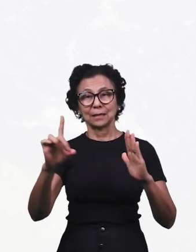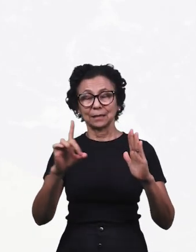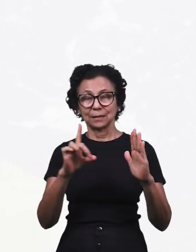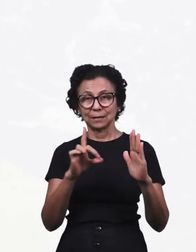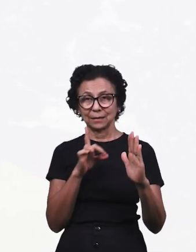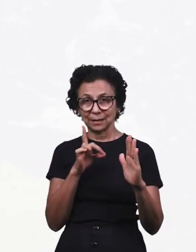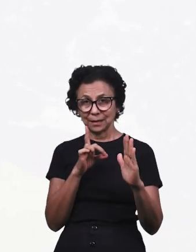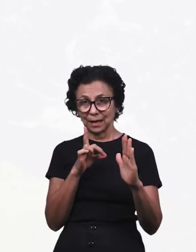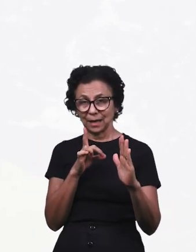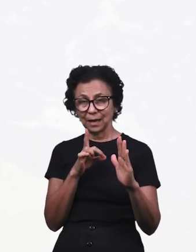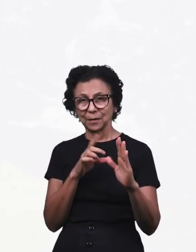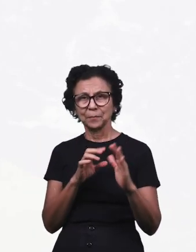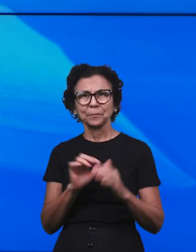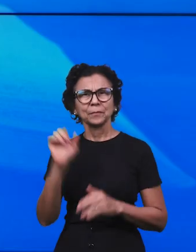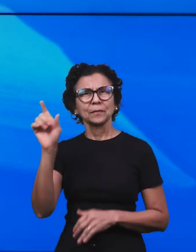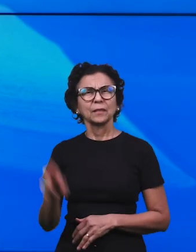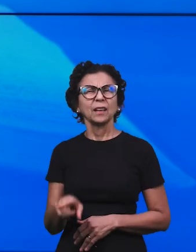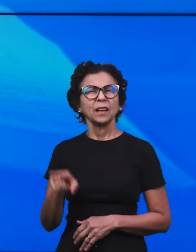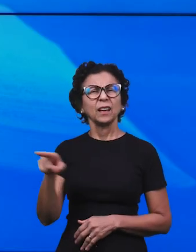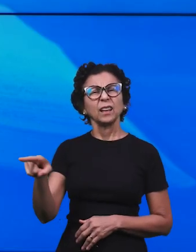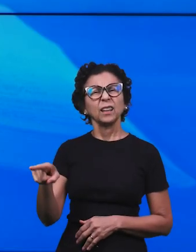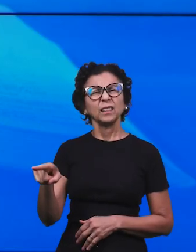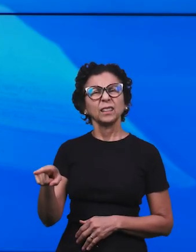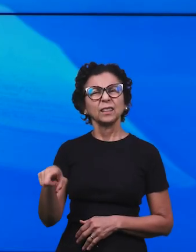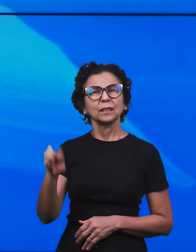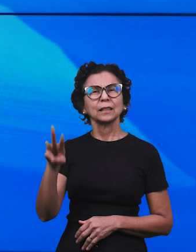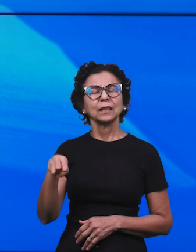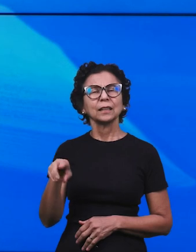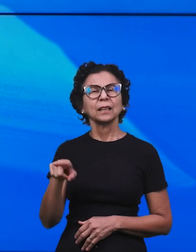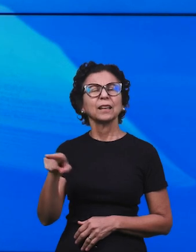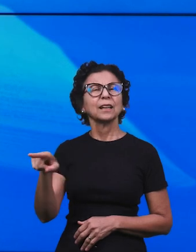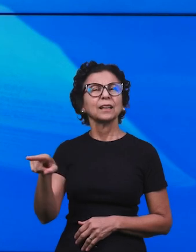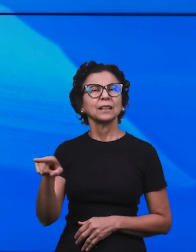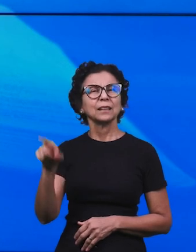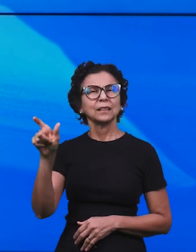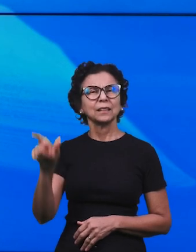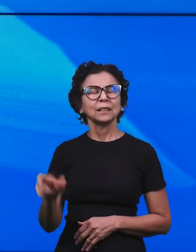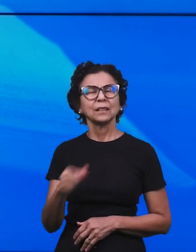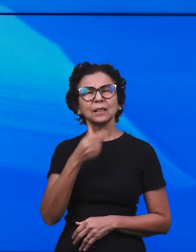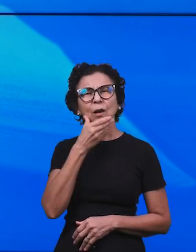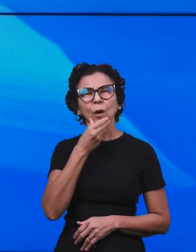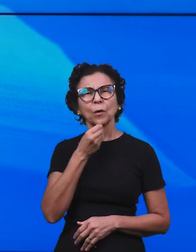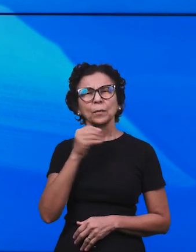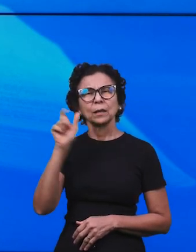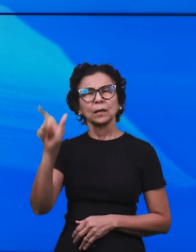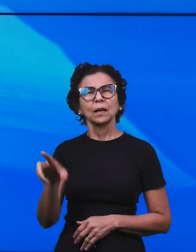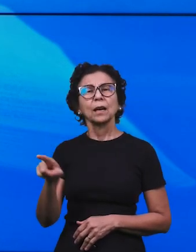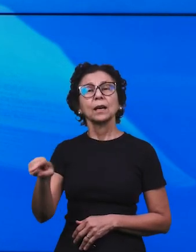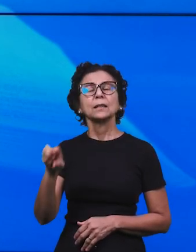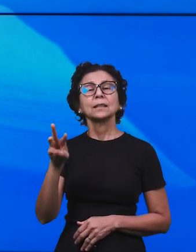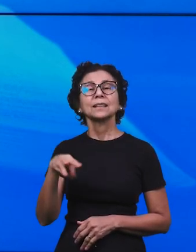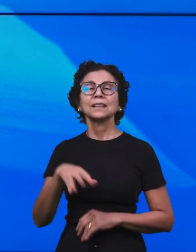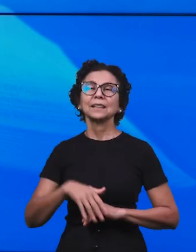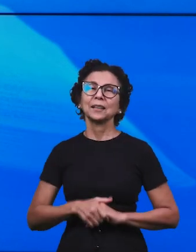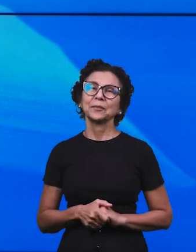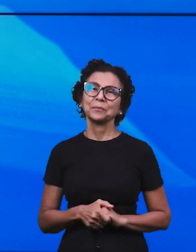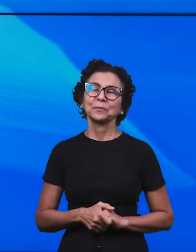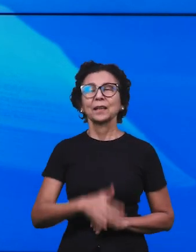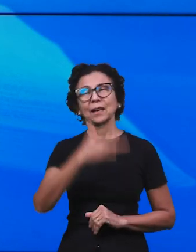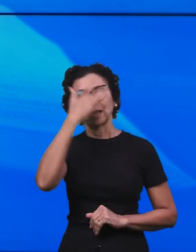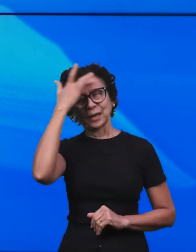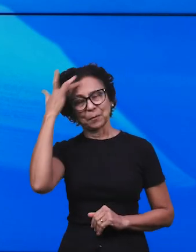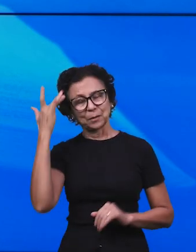cearei e ele comigo. Quem é esse ele? É aquele que ouve a voz do Senhor e abre a porta do